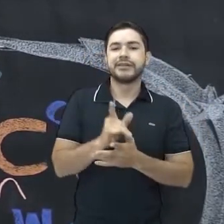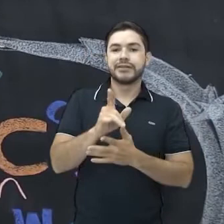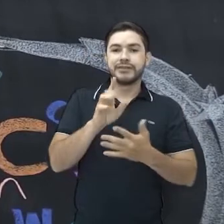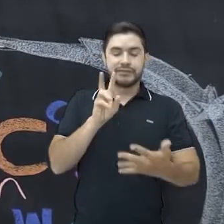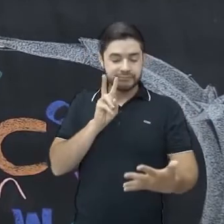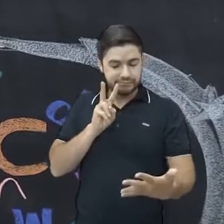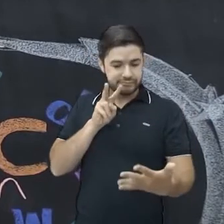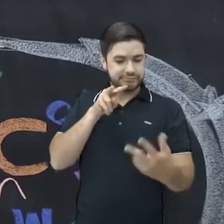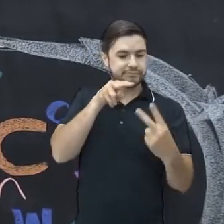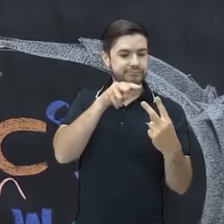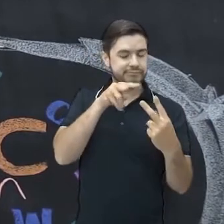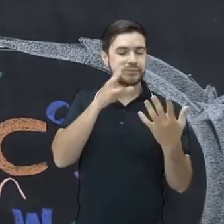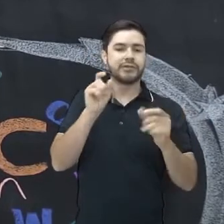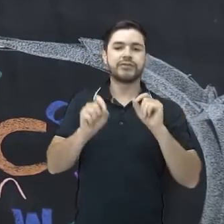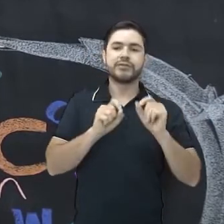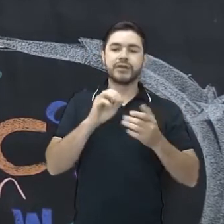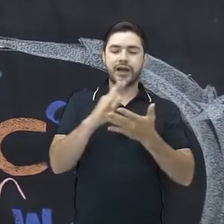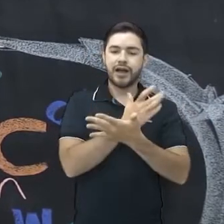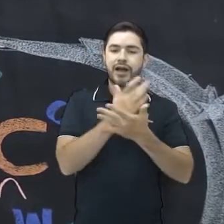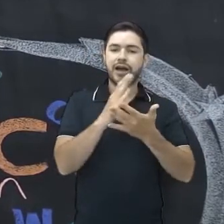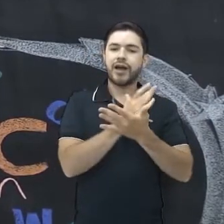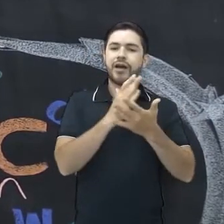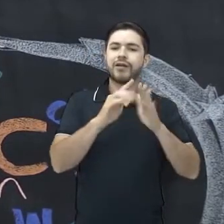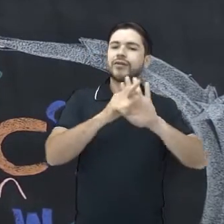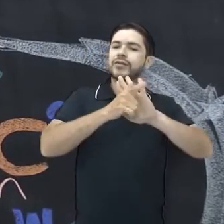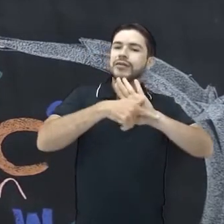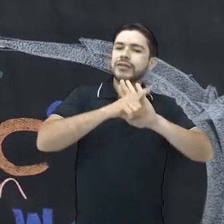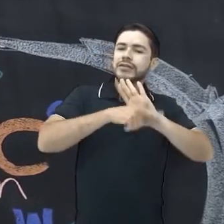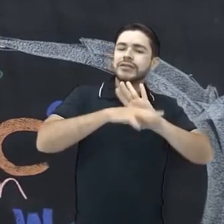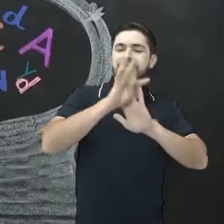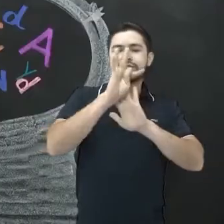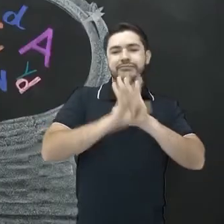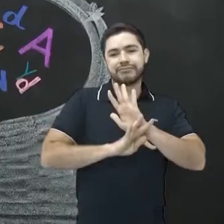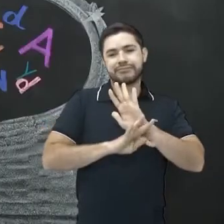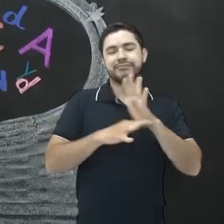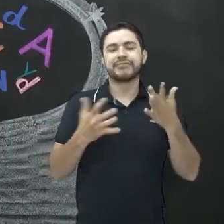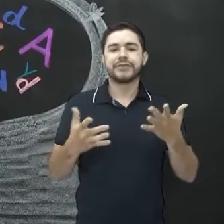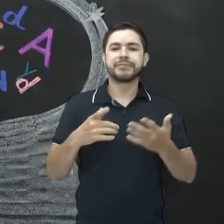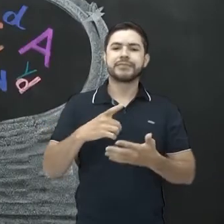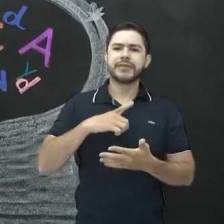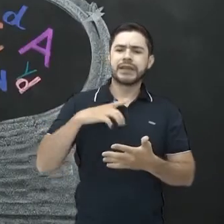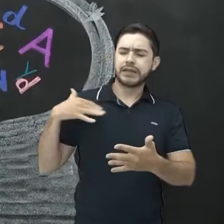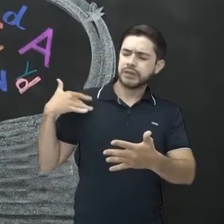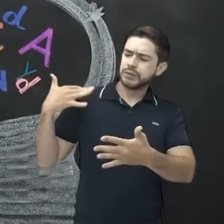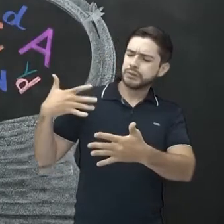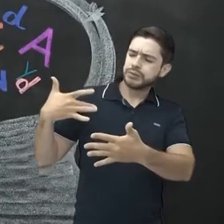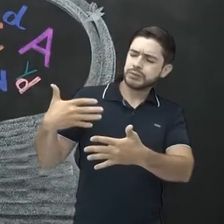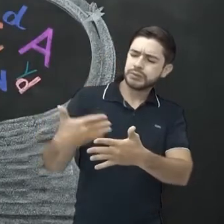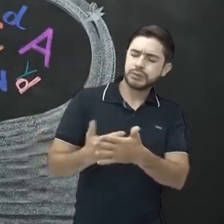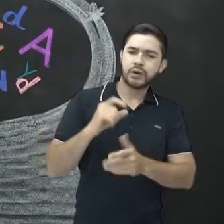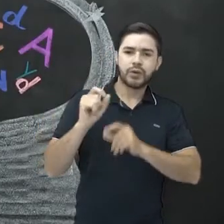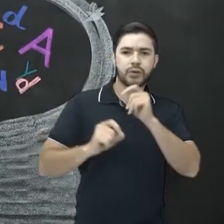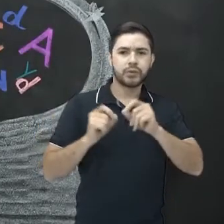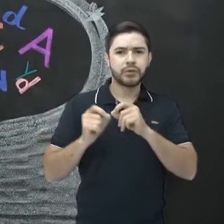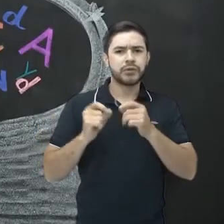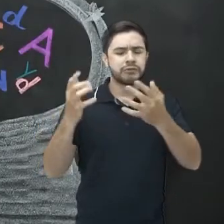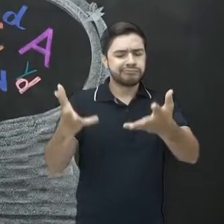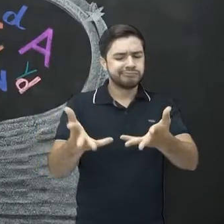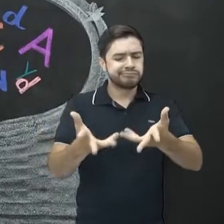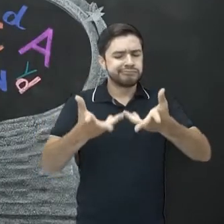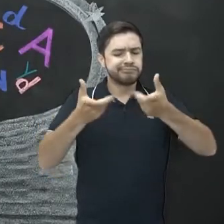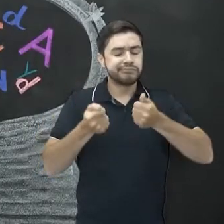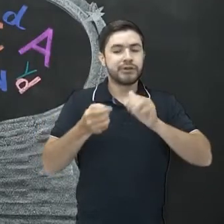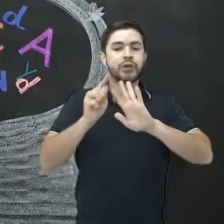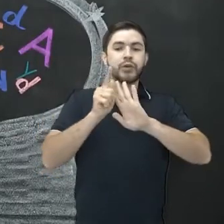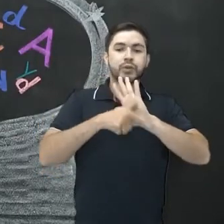se deparando com alguns gêneros textuais. A gente tem uma tendência no estudo de língua portuguesa a priorizar os gêneros